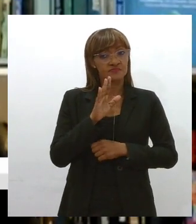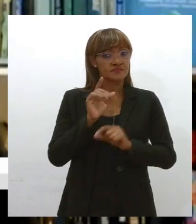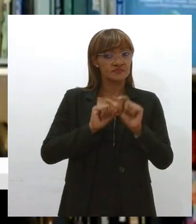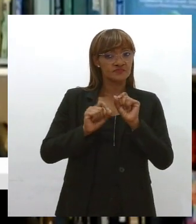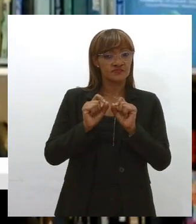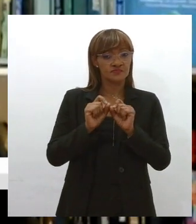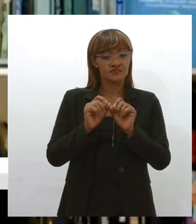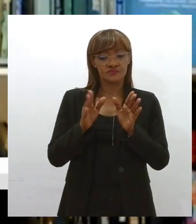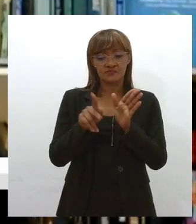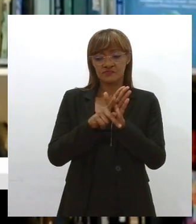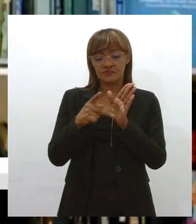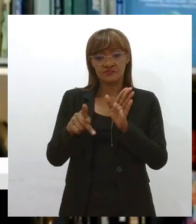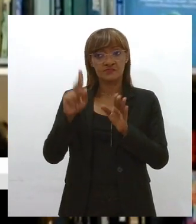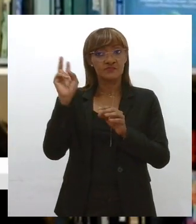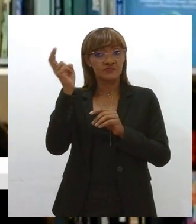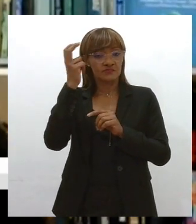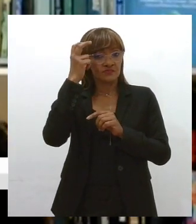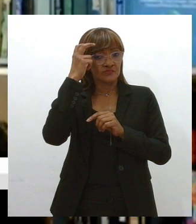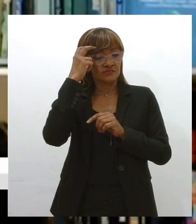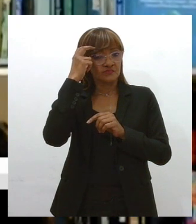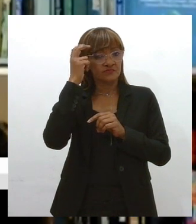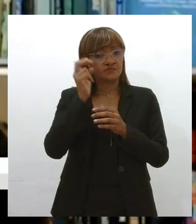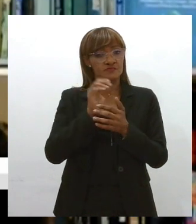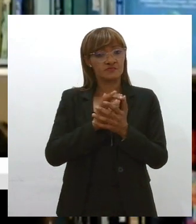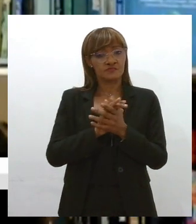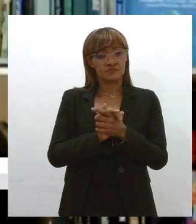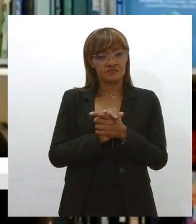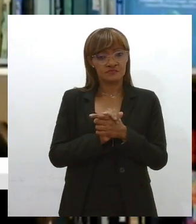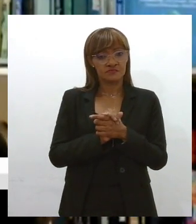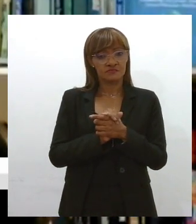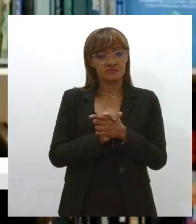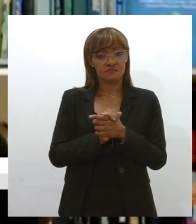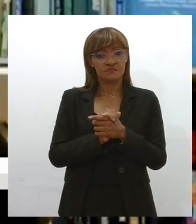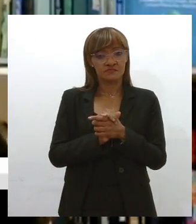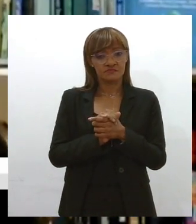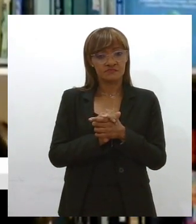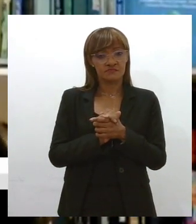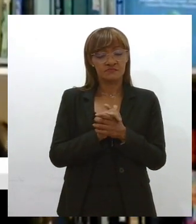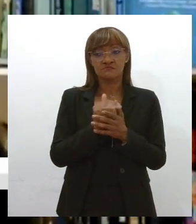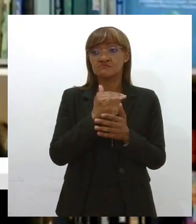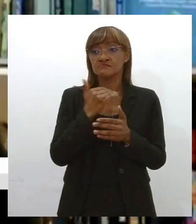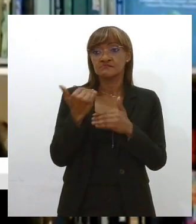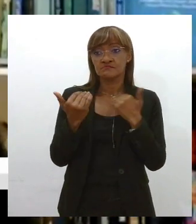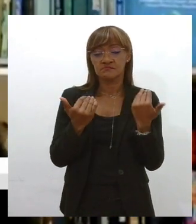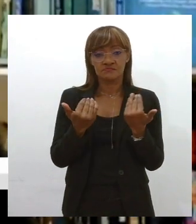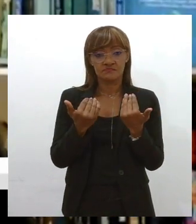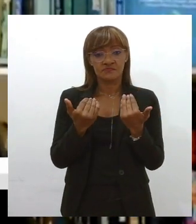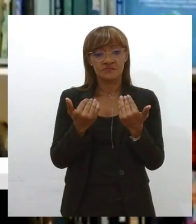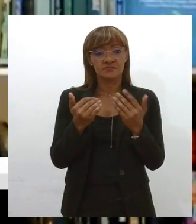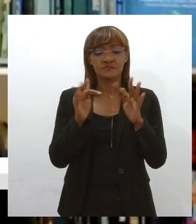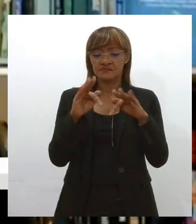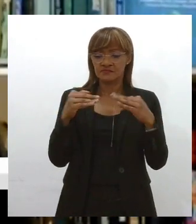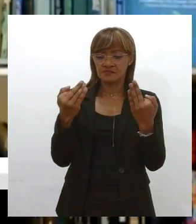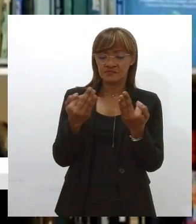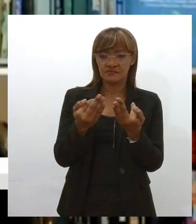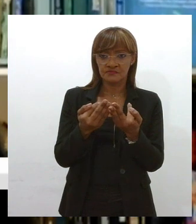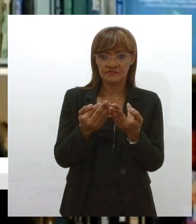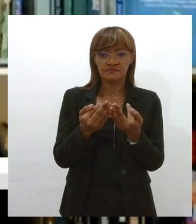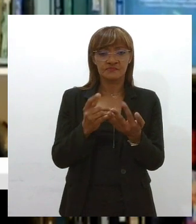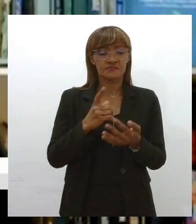cultural, ela não veio sem dor. Então, para muitas pessoas, para muitas famílias que perderam seus entes queridos